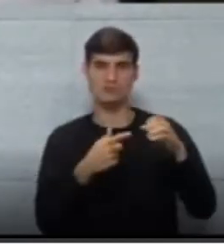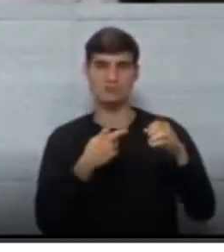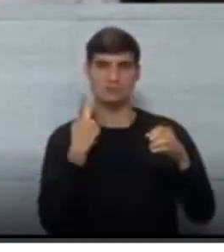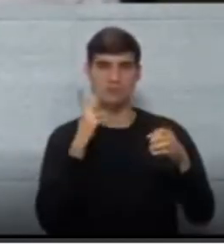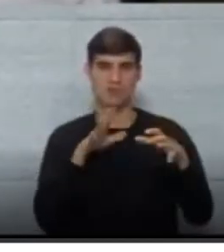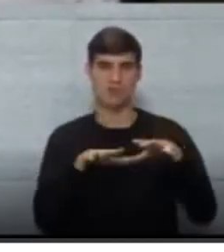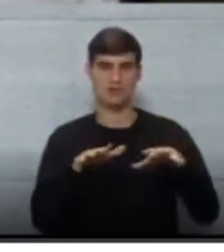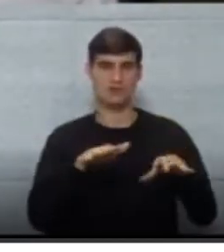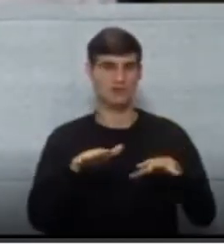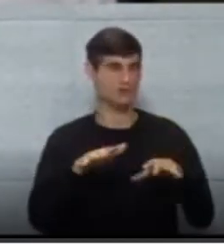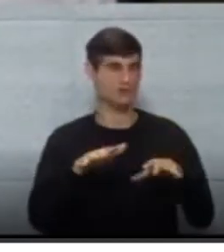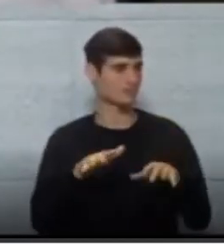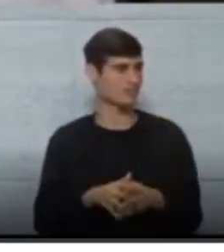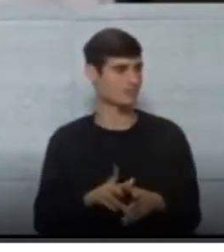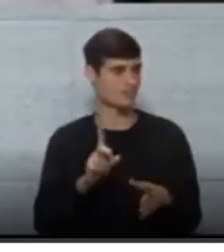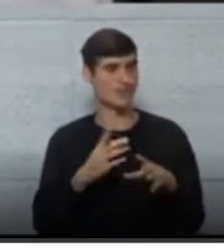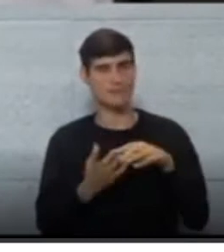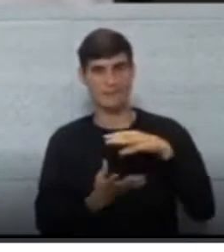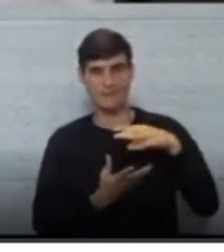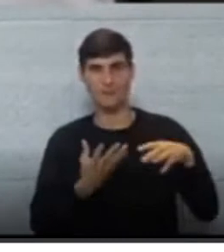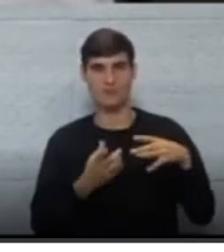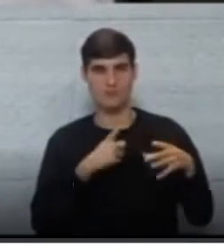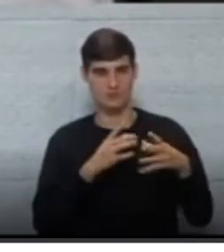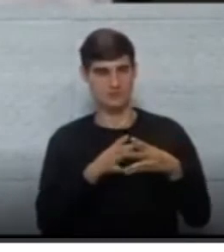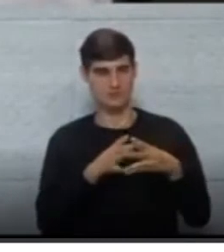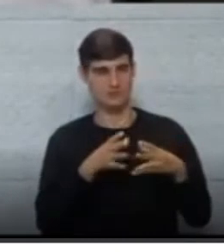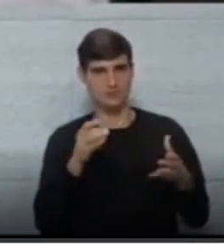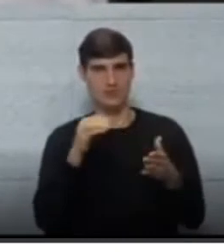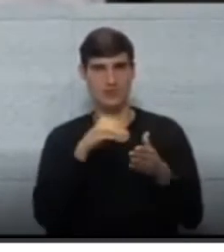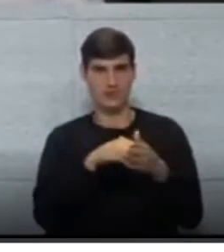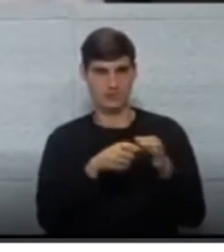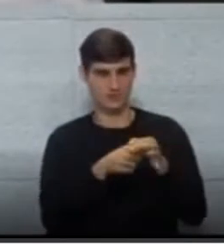para cultivo, para crescer.